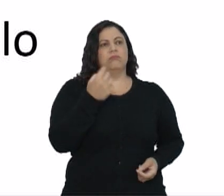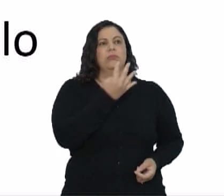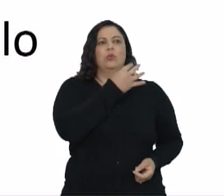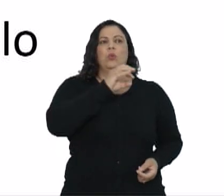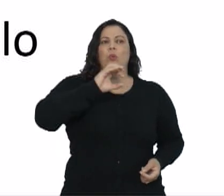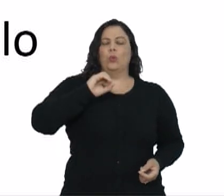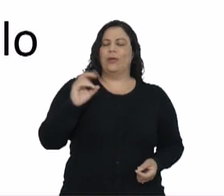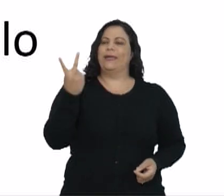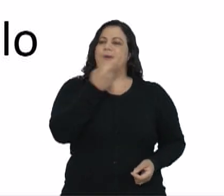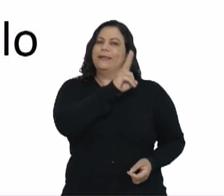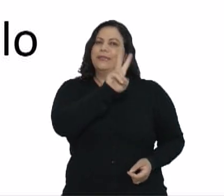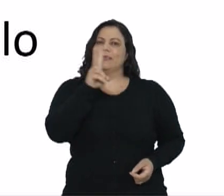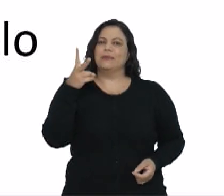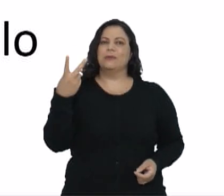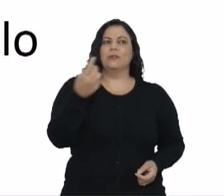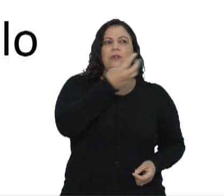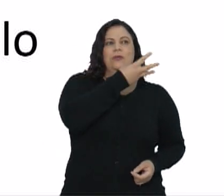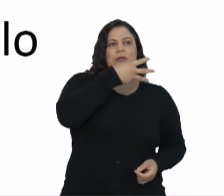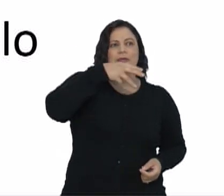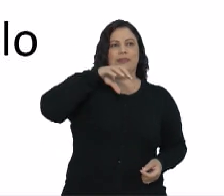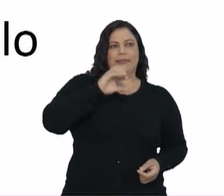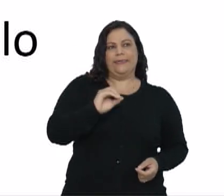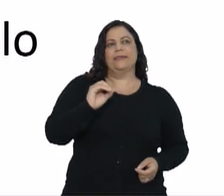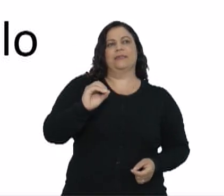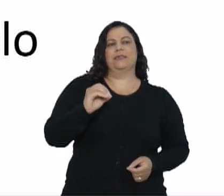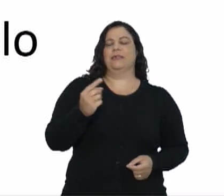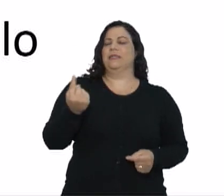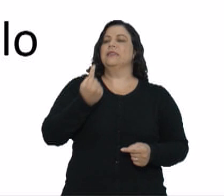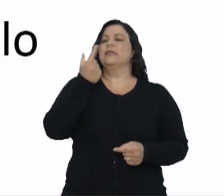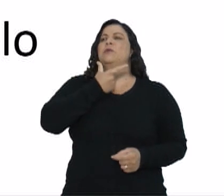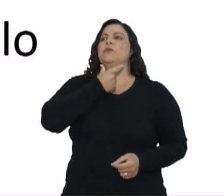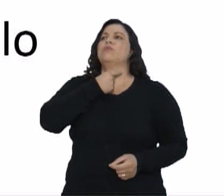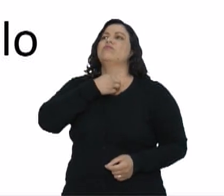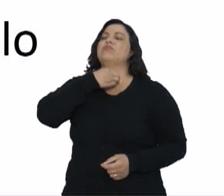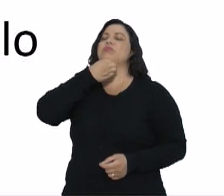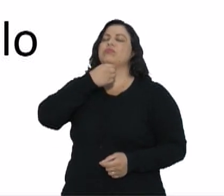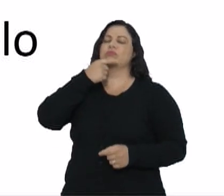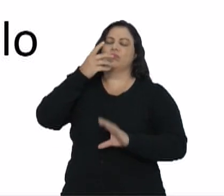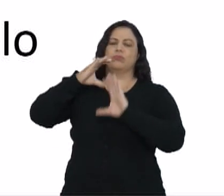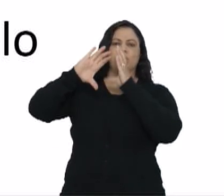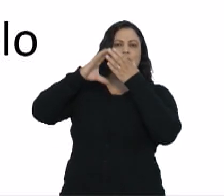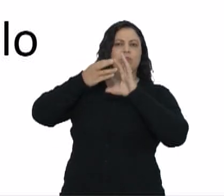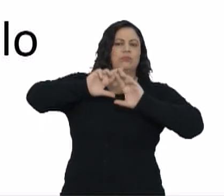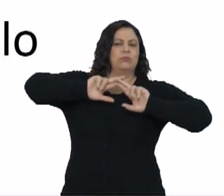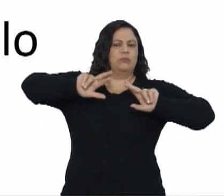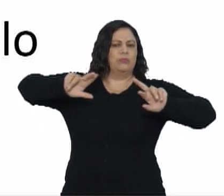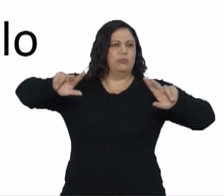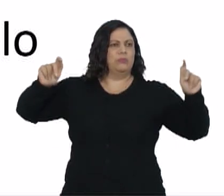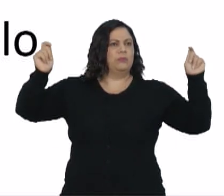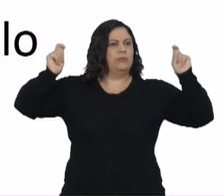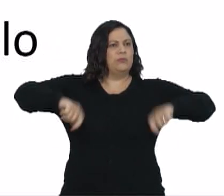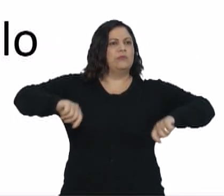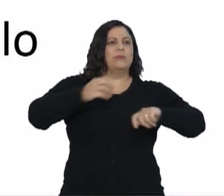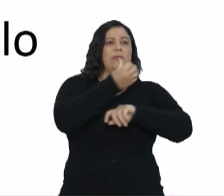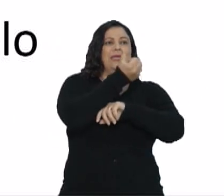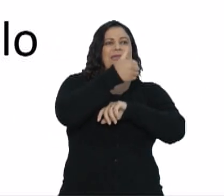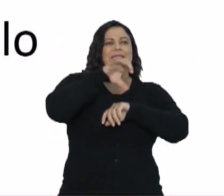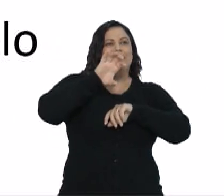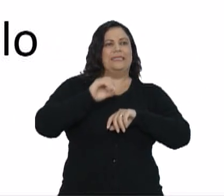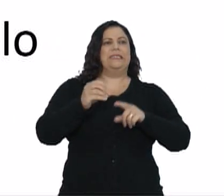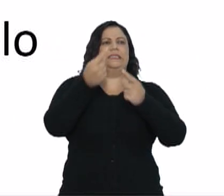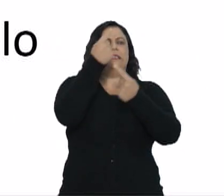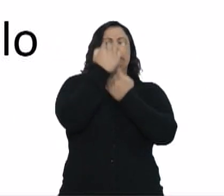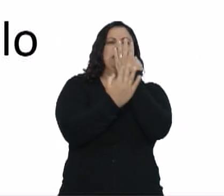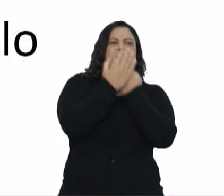concertos duplos, mais 30 para solistas múltiplos, mais 60 para orquestras sem solo,